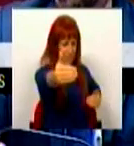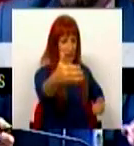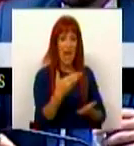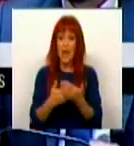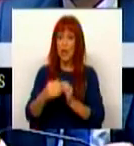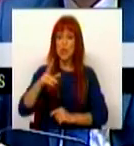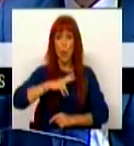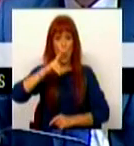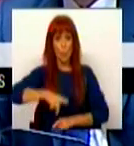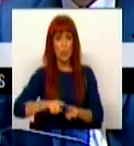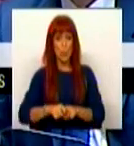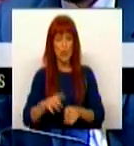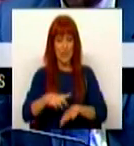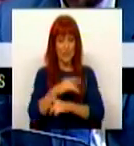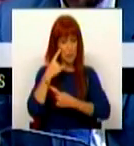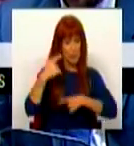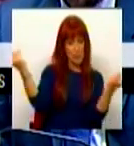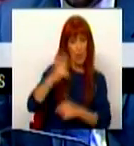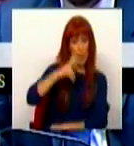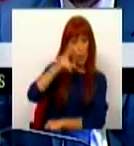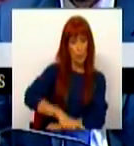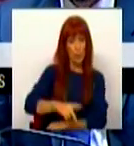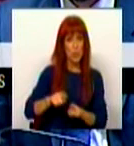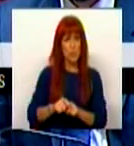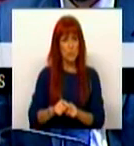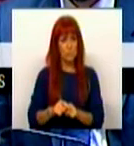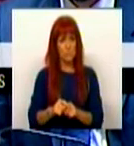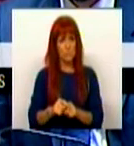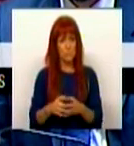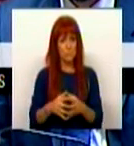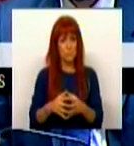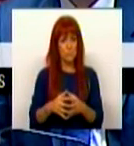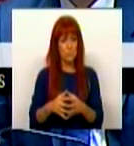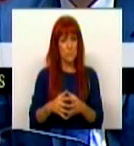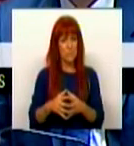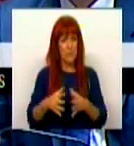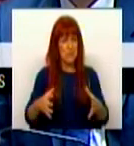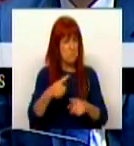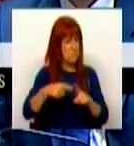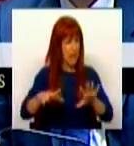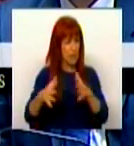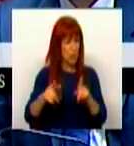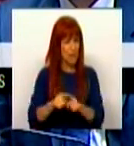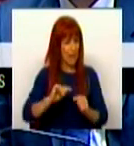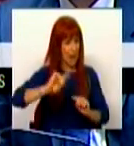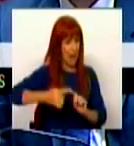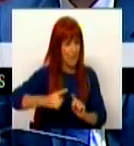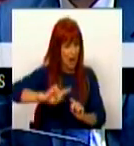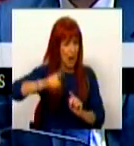economia portuguesa, a administração pública em Portugal, endossou, em média, em cada